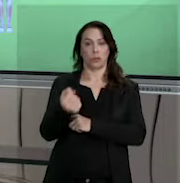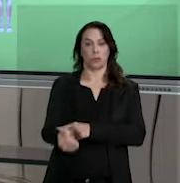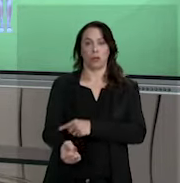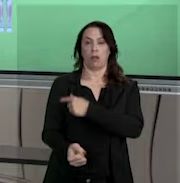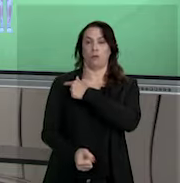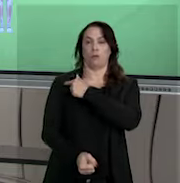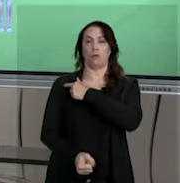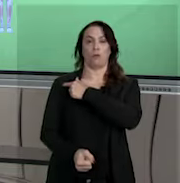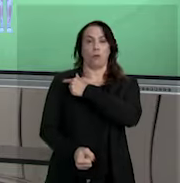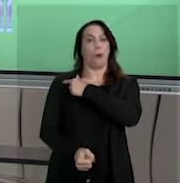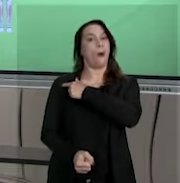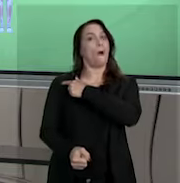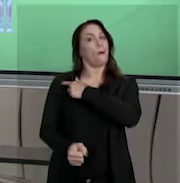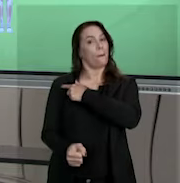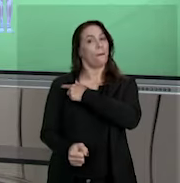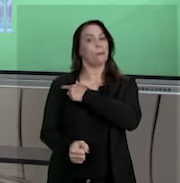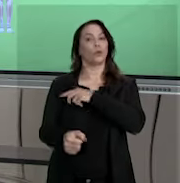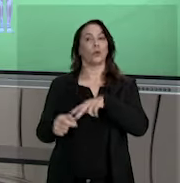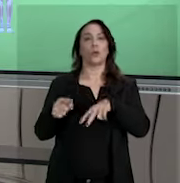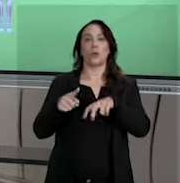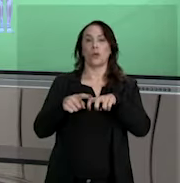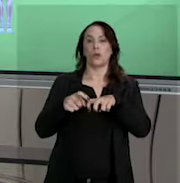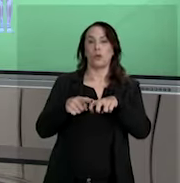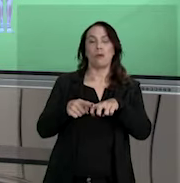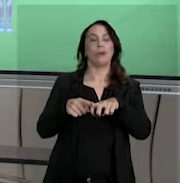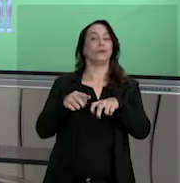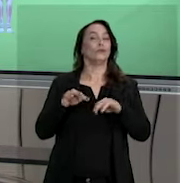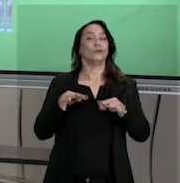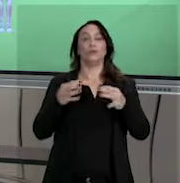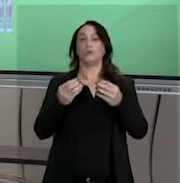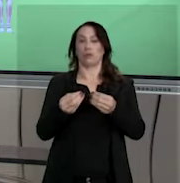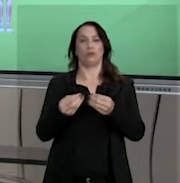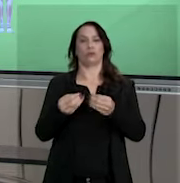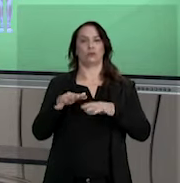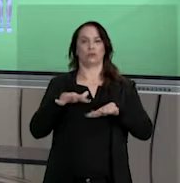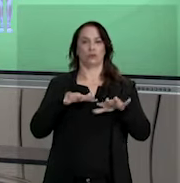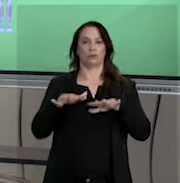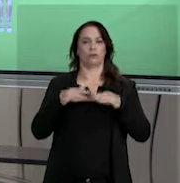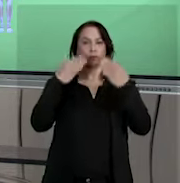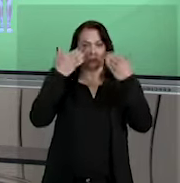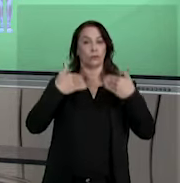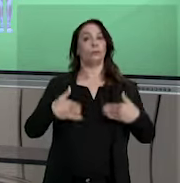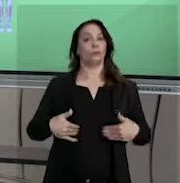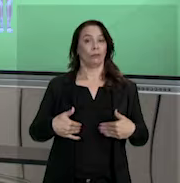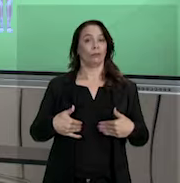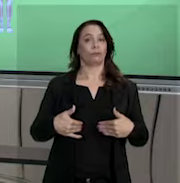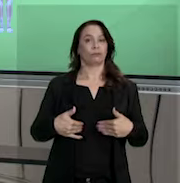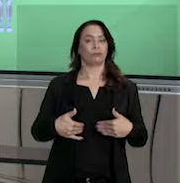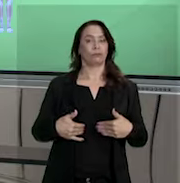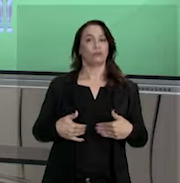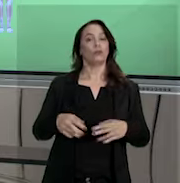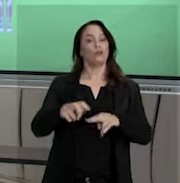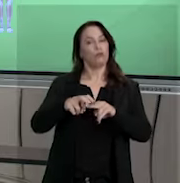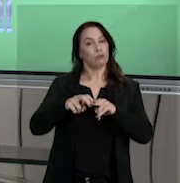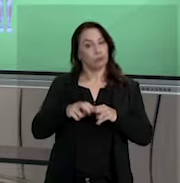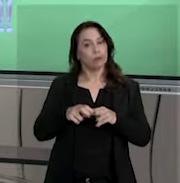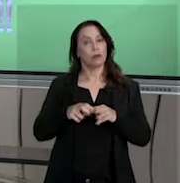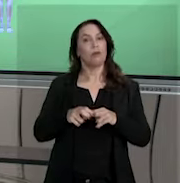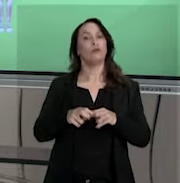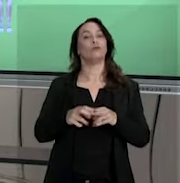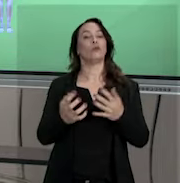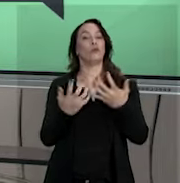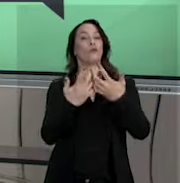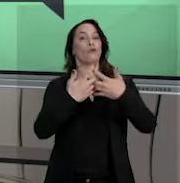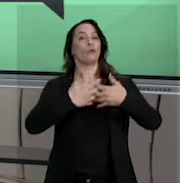de joelho, de tornozelo e por aí vai. Então, nós temos essas movimentações no corpo graças à integração desses